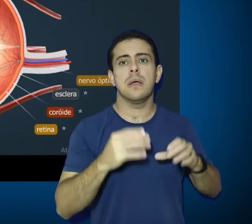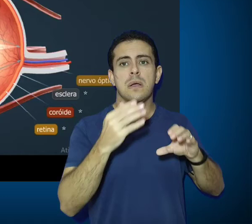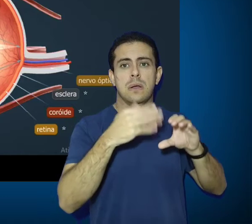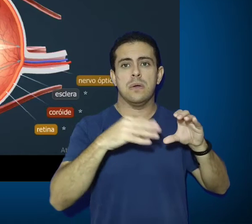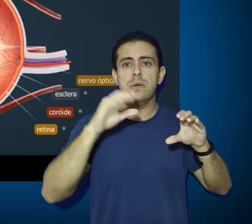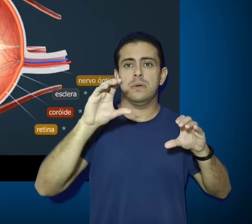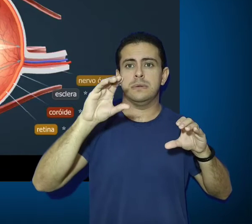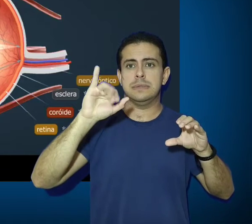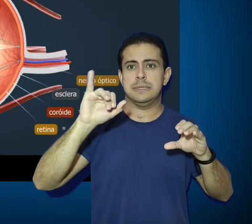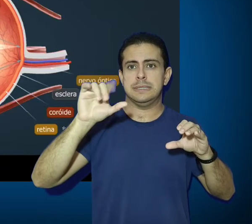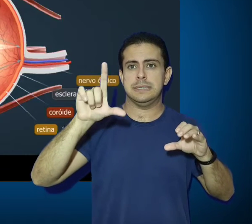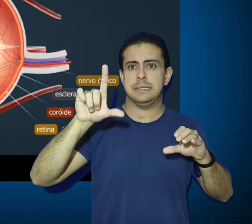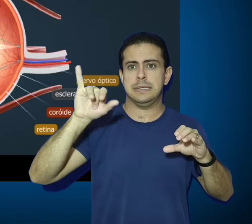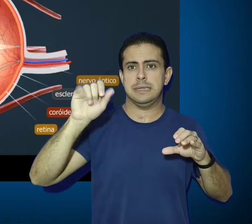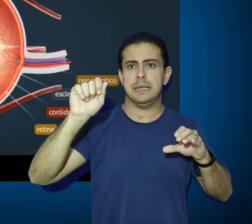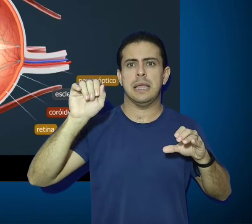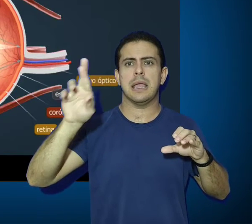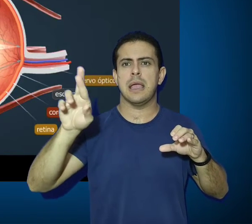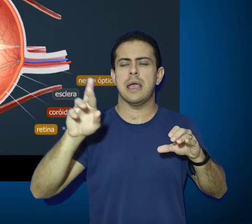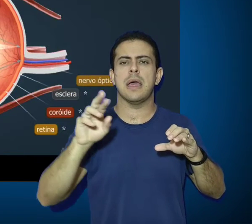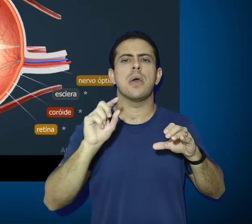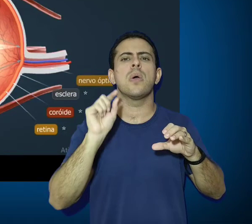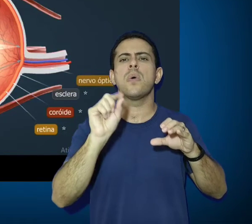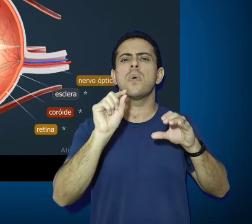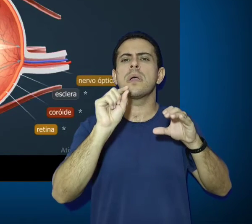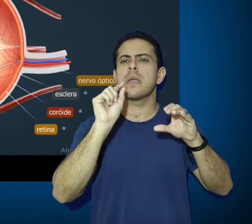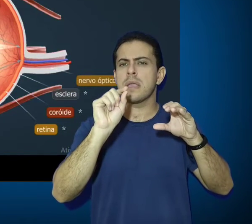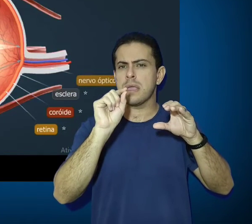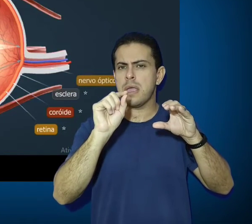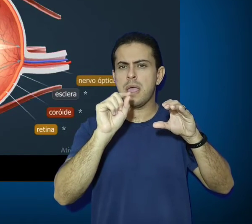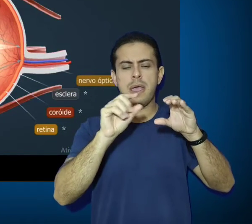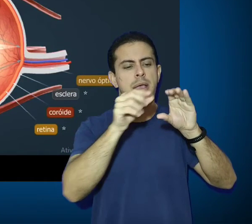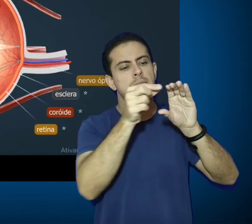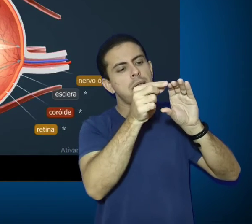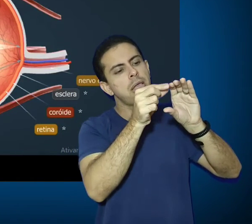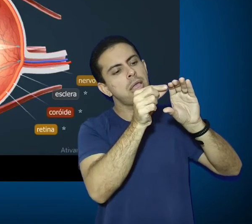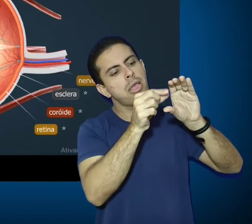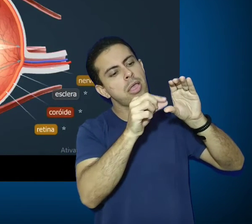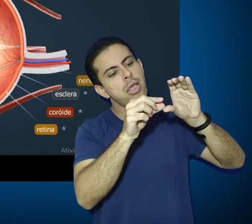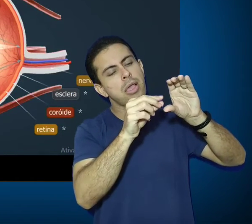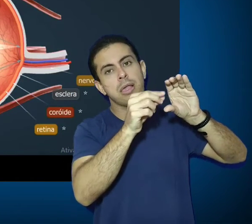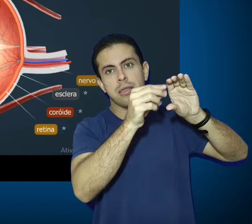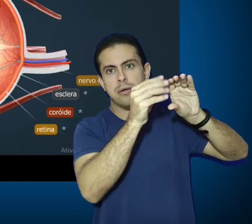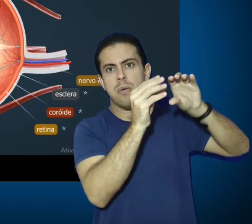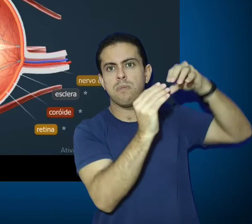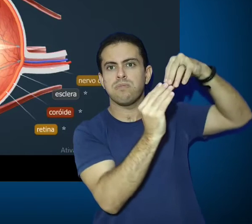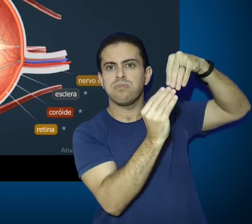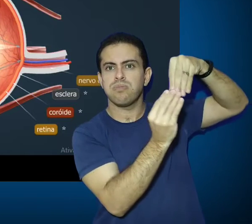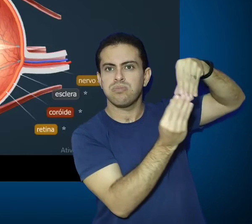responsável pela mobilidade, ou seja, pela acomodação do cristalino.